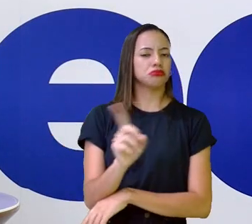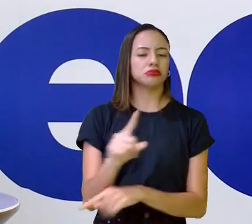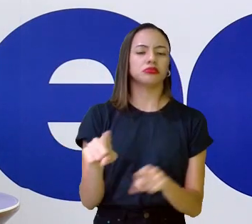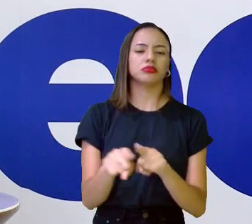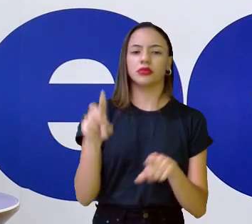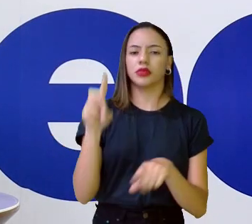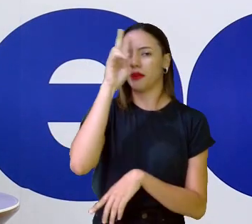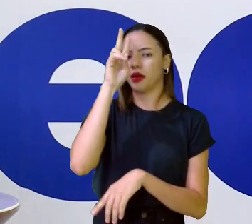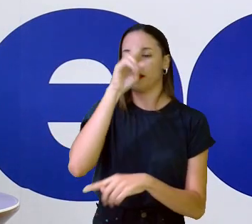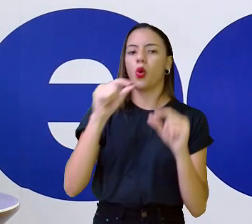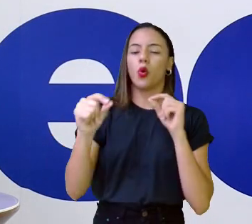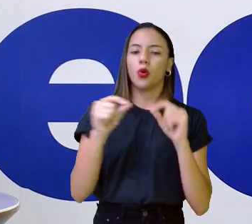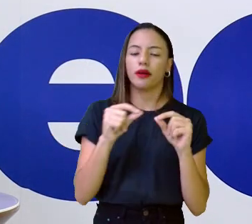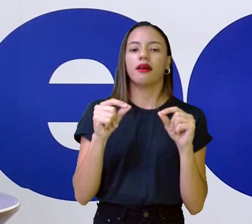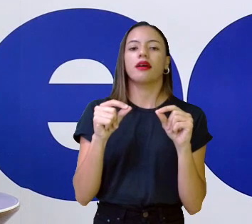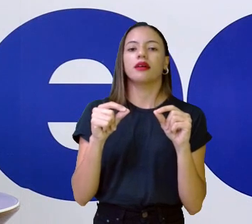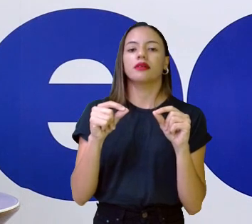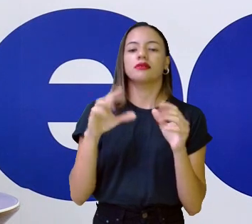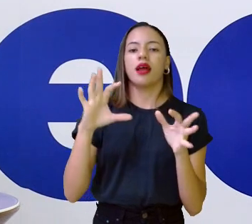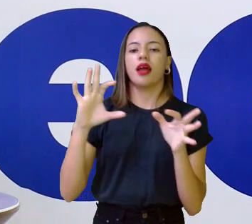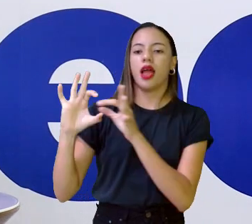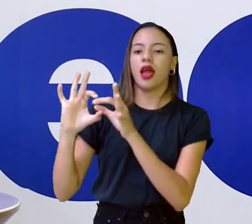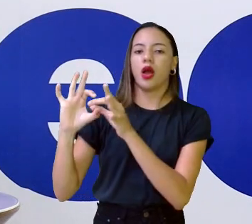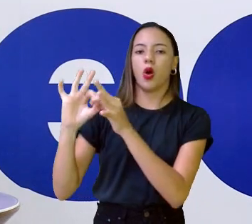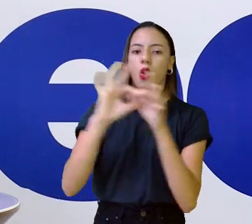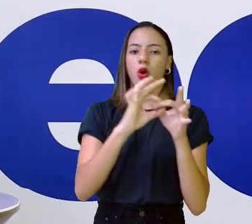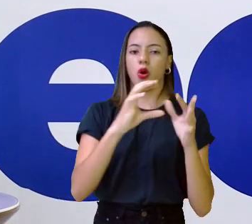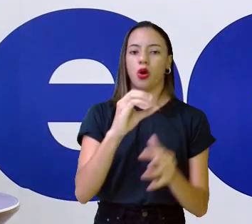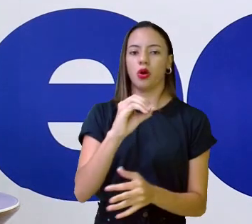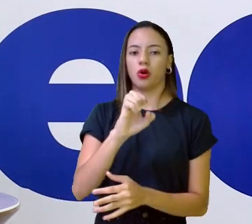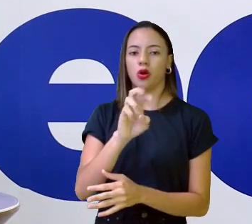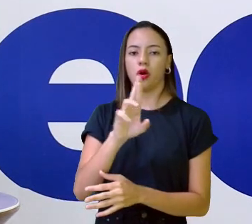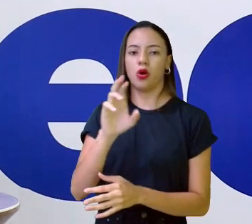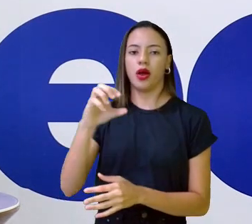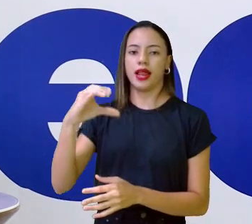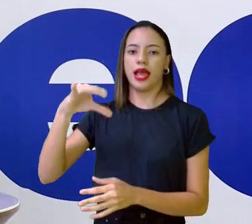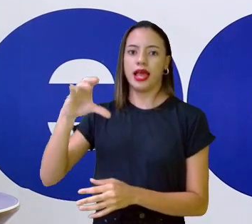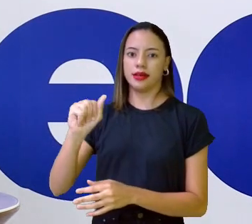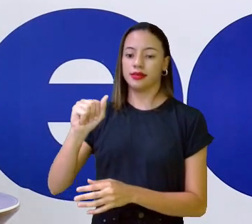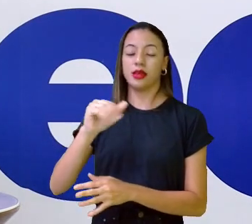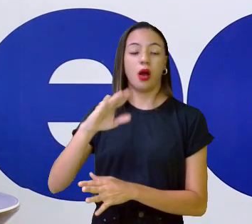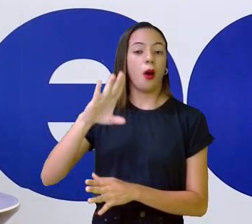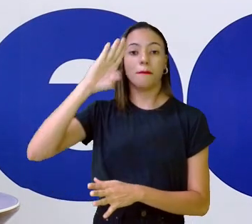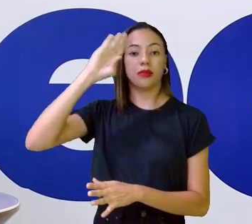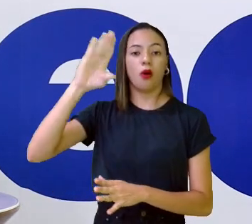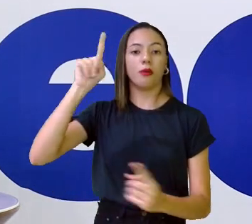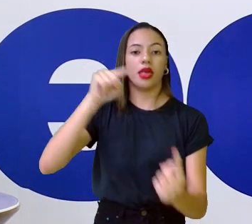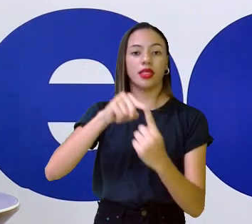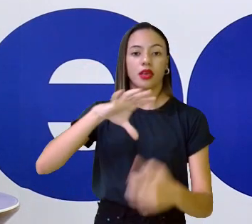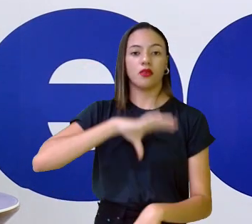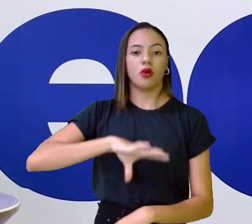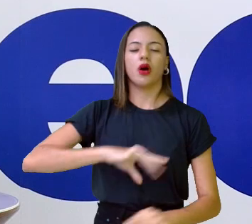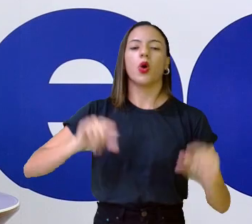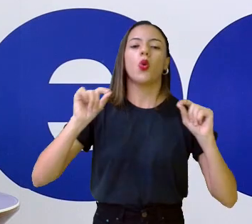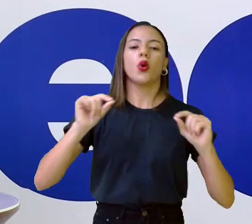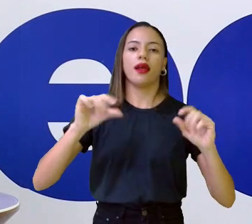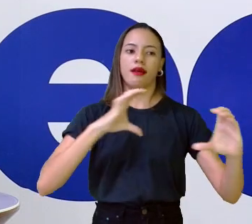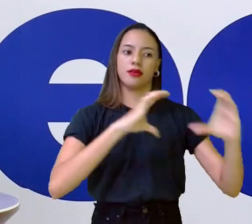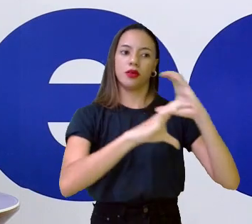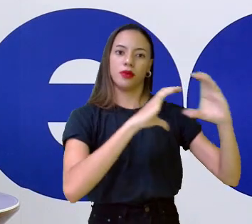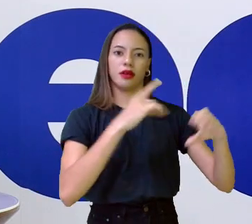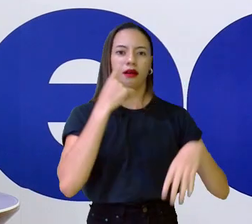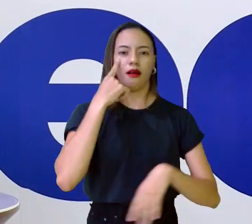e coerência, lembra de Isso. que o principal objetivo da língua portuguesa é se comunicar. E no mesmo, lá na tela